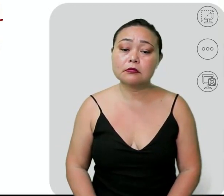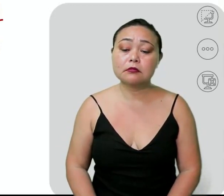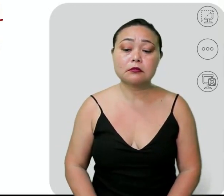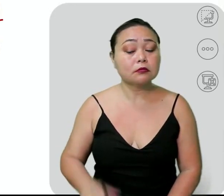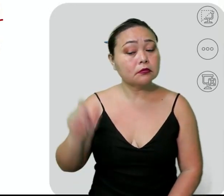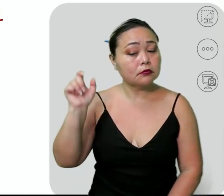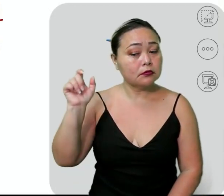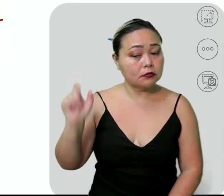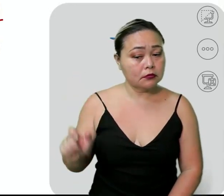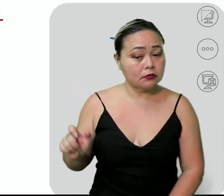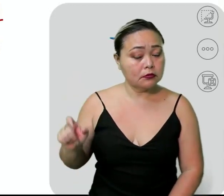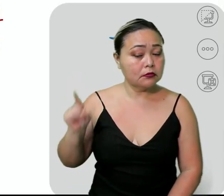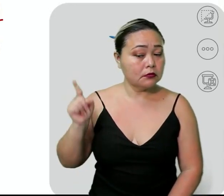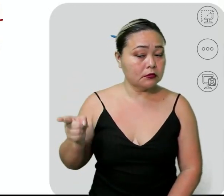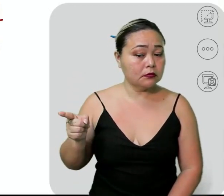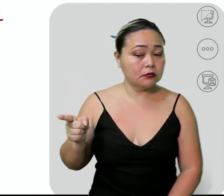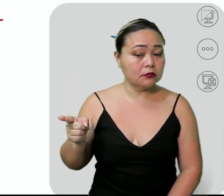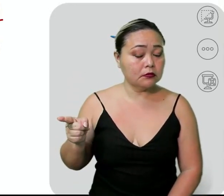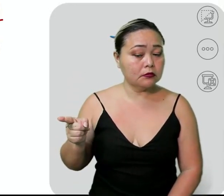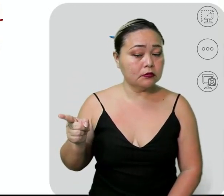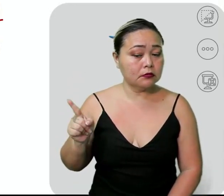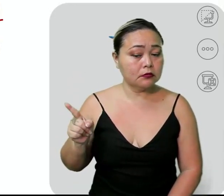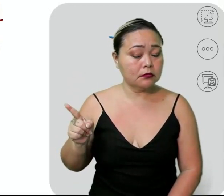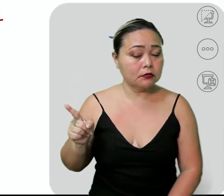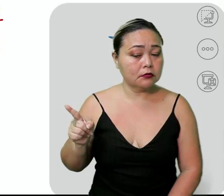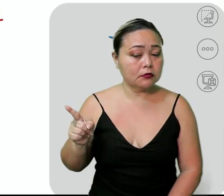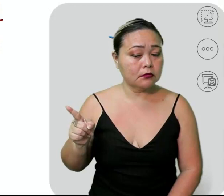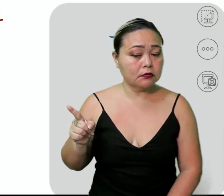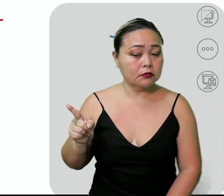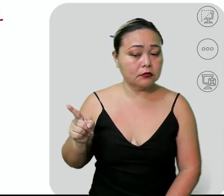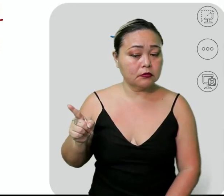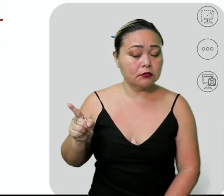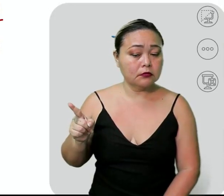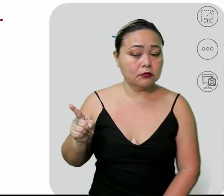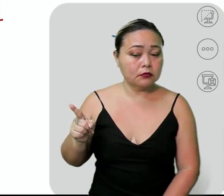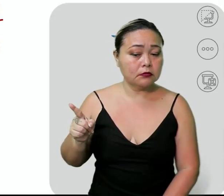O cara, ele colocava ali a sua